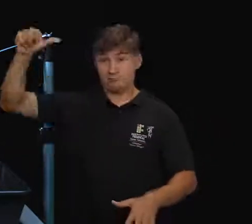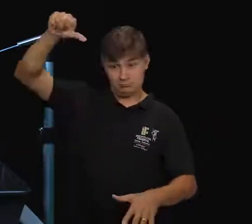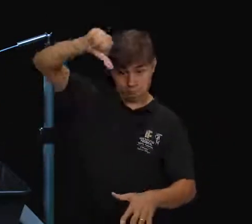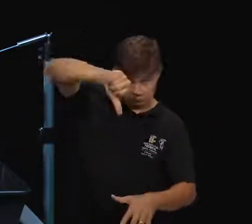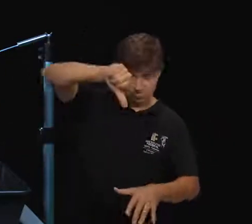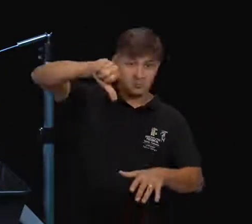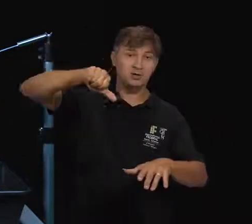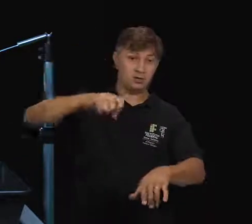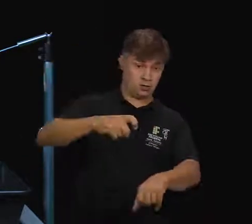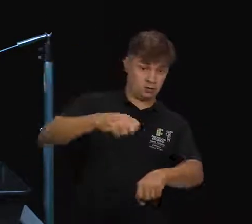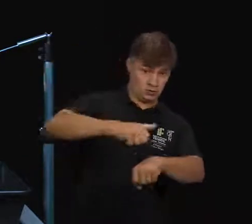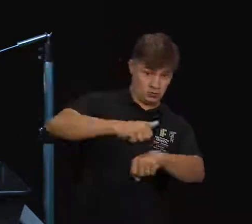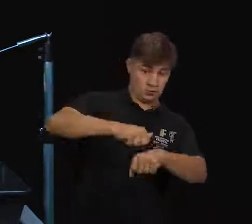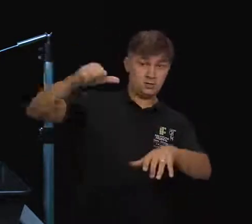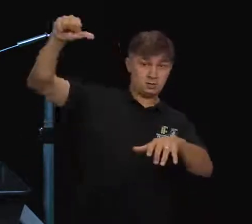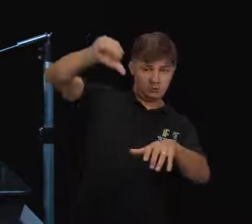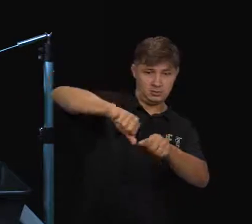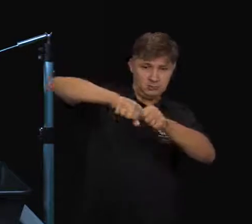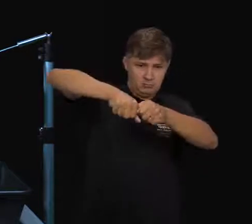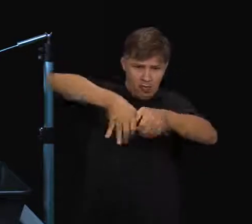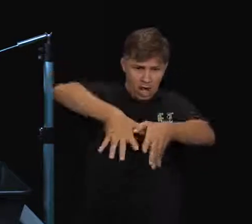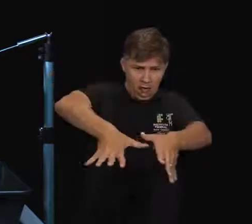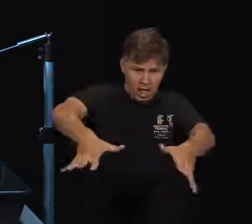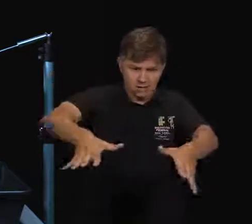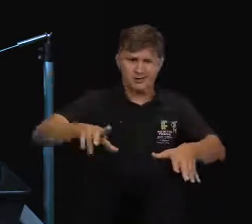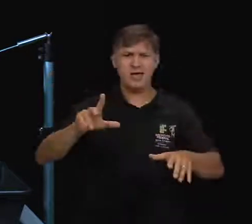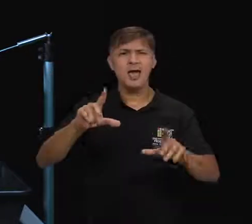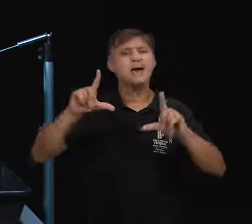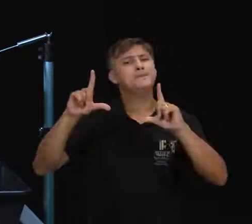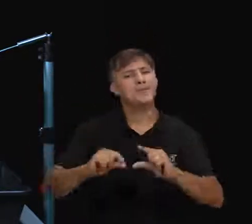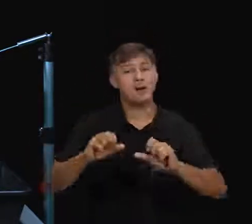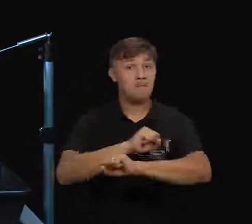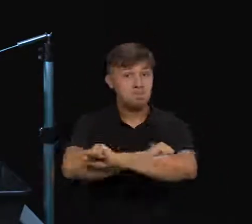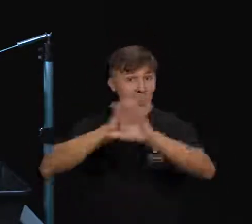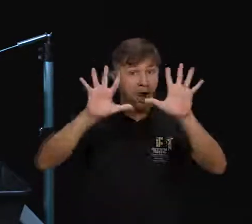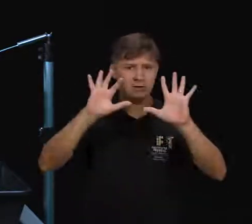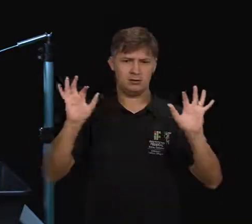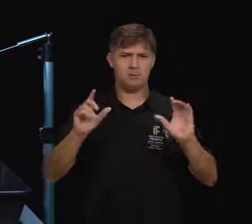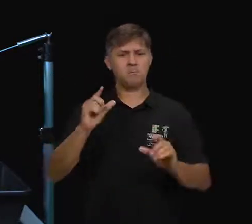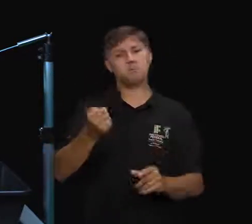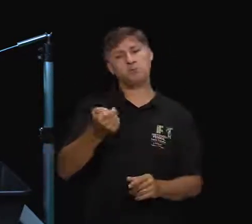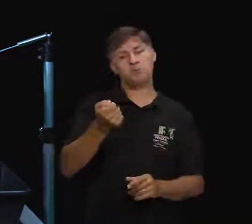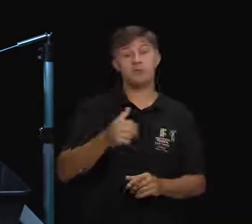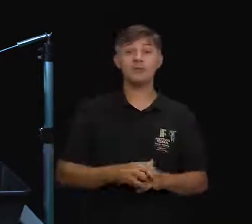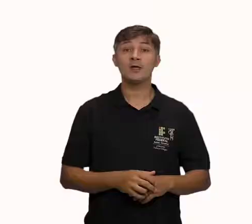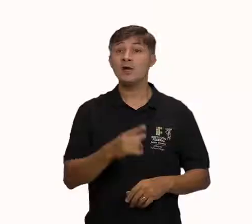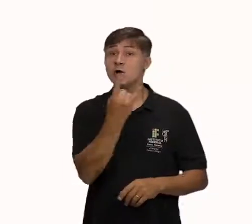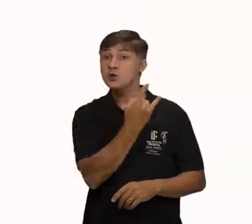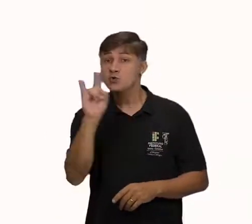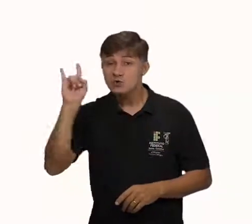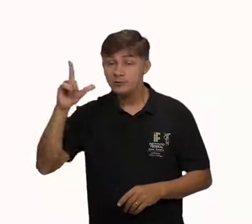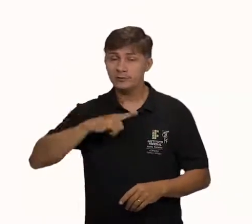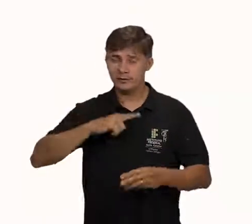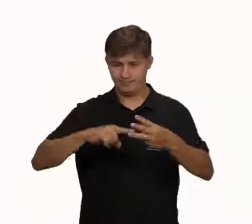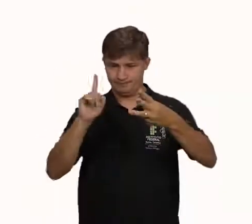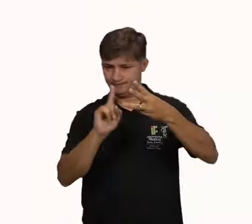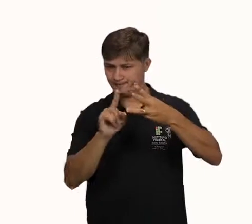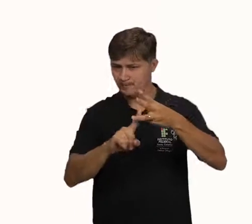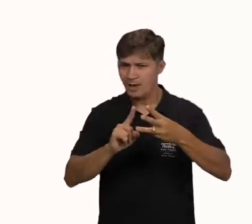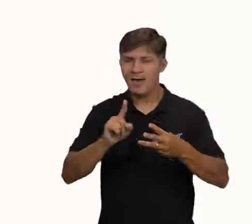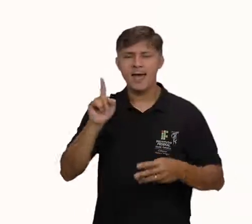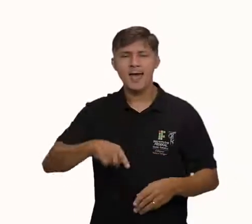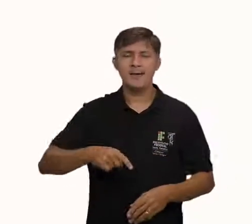no sólido. Isso também é um splash de baixo impacto, porque a explosão é menor. E por último, a gente tem um splash